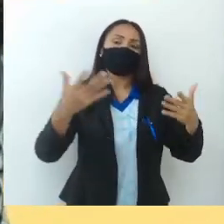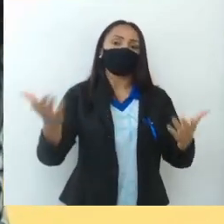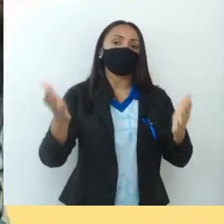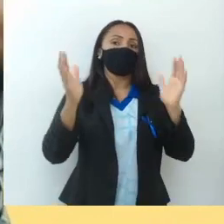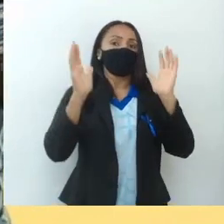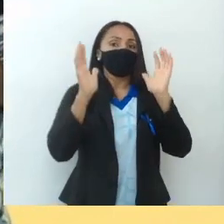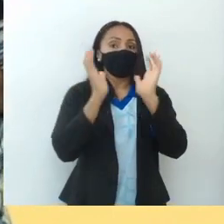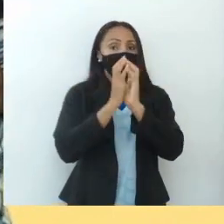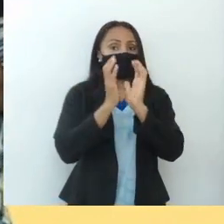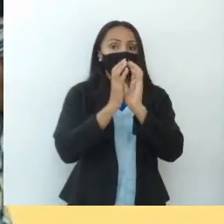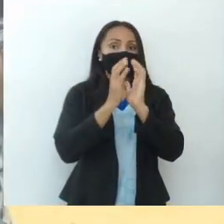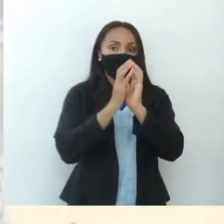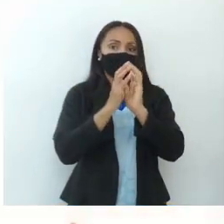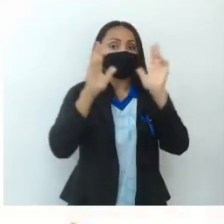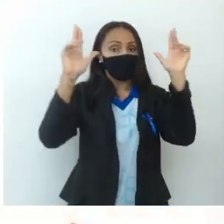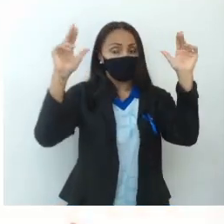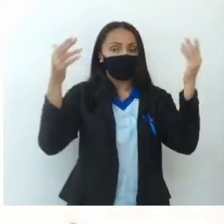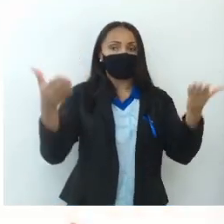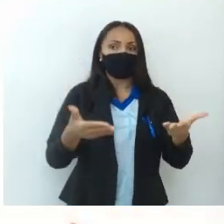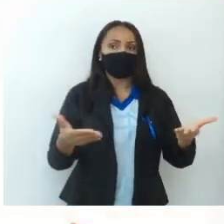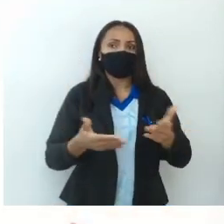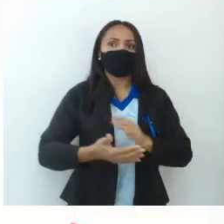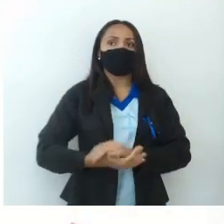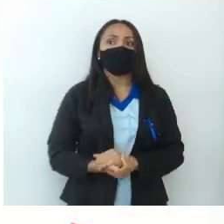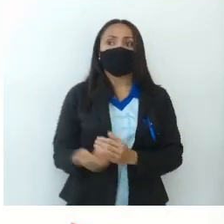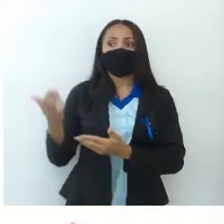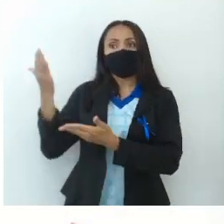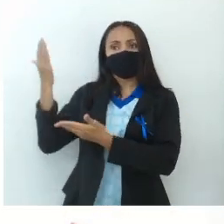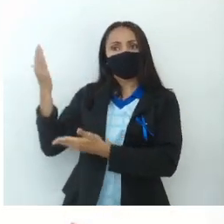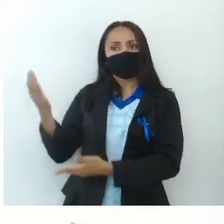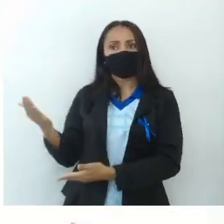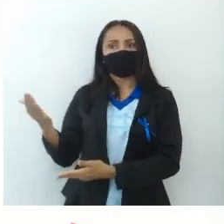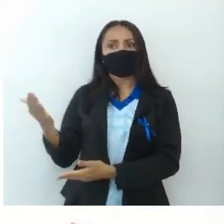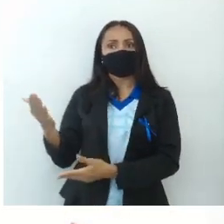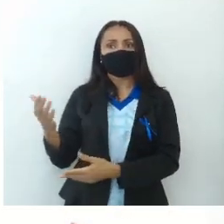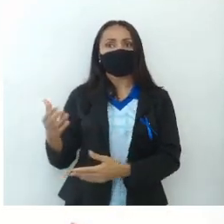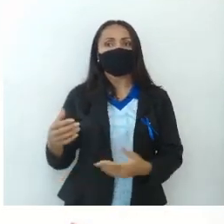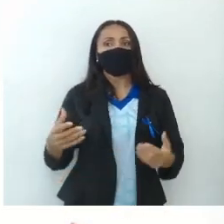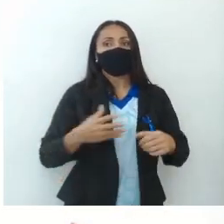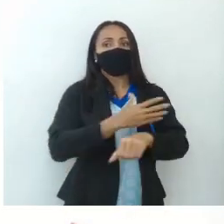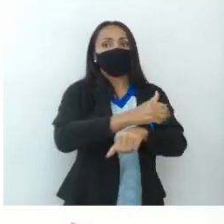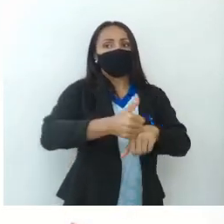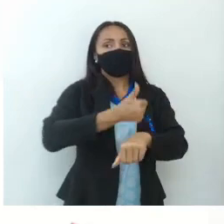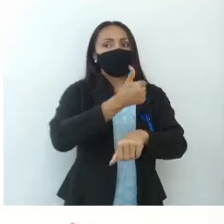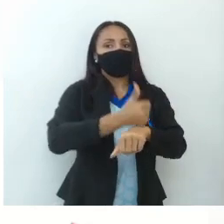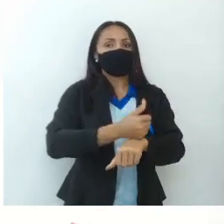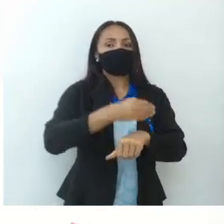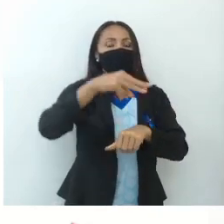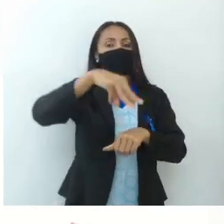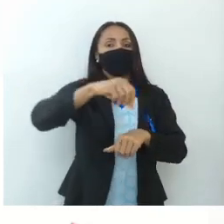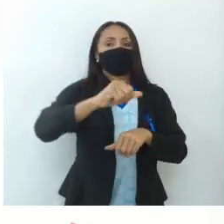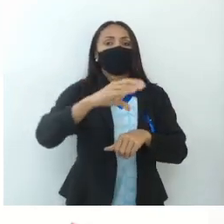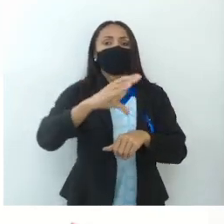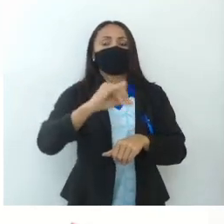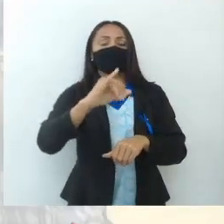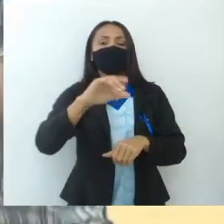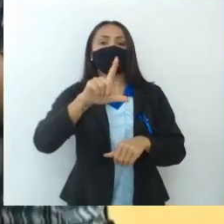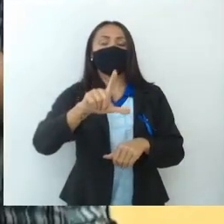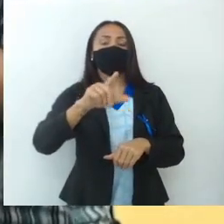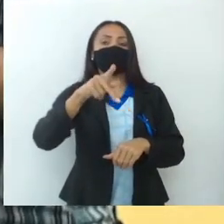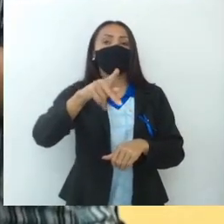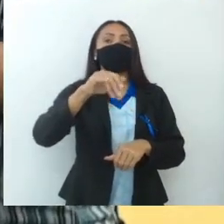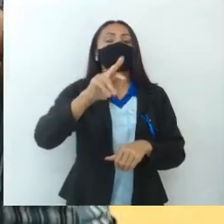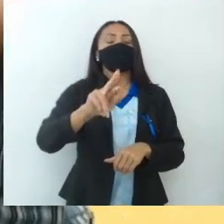Na tela, temos uma outra aqui, né? Sim. Aí a Praça Marcial Pinheiro eu vou pedir a sua ajuda,